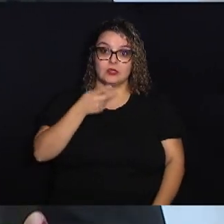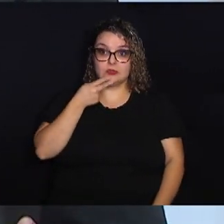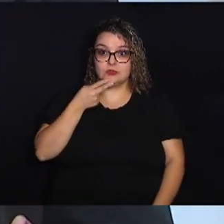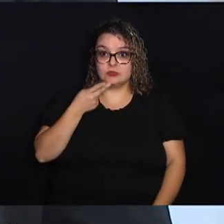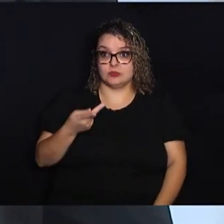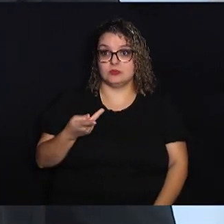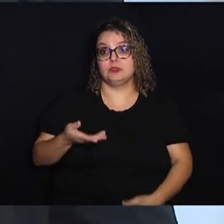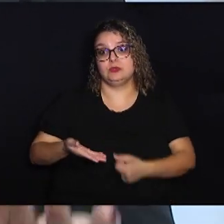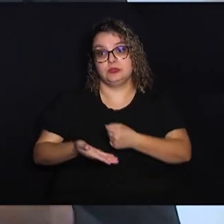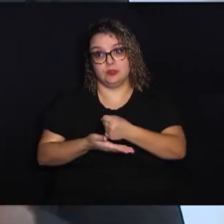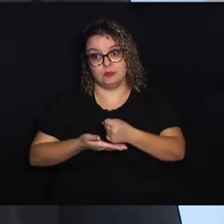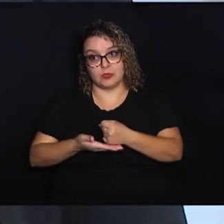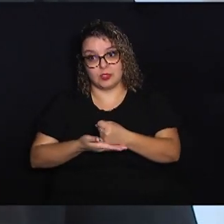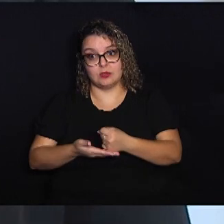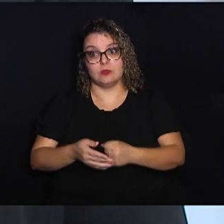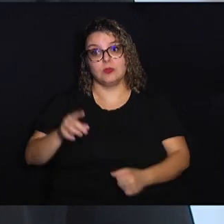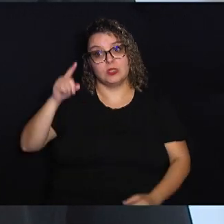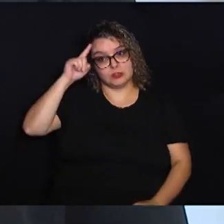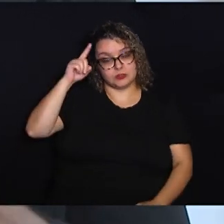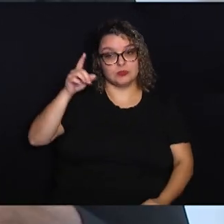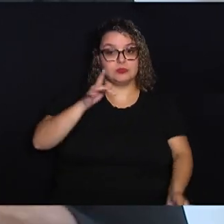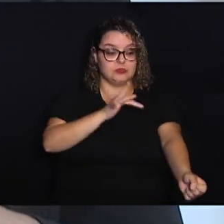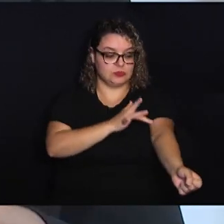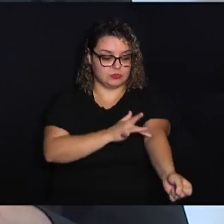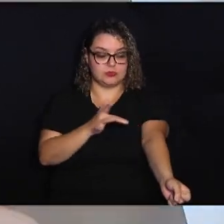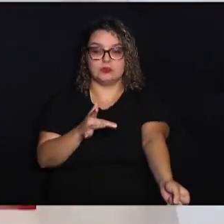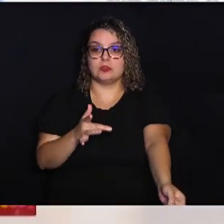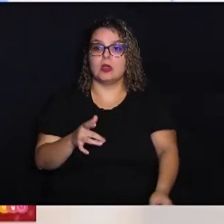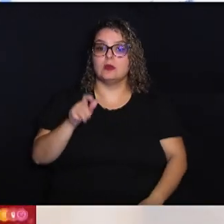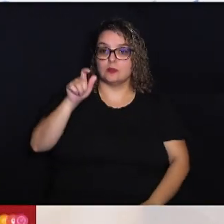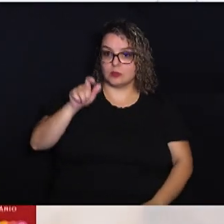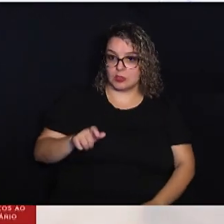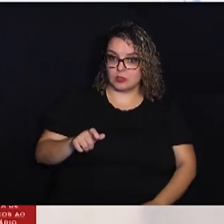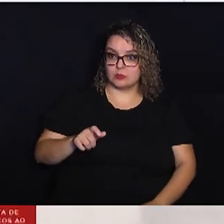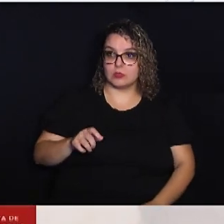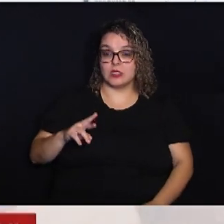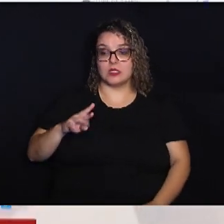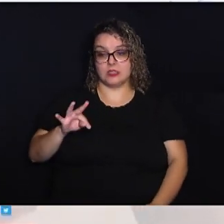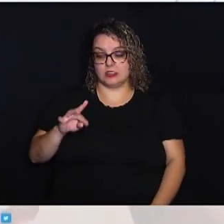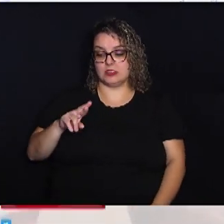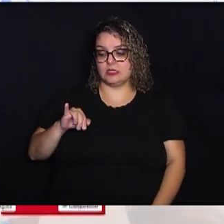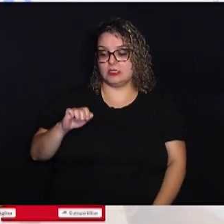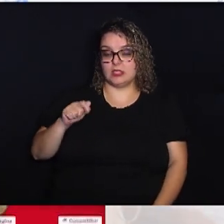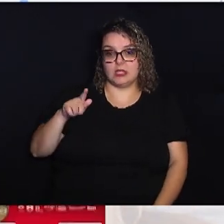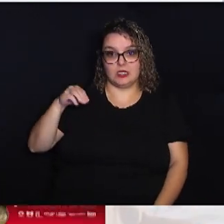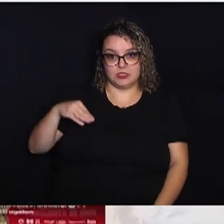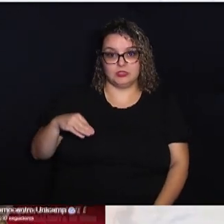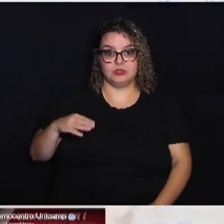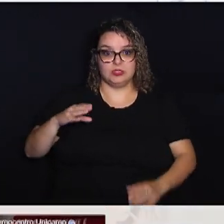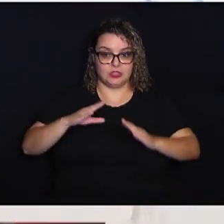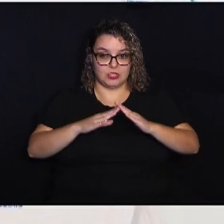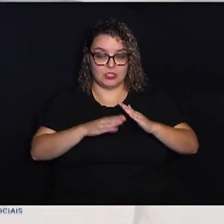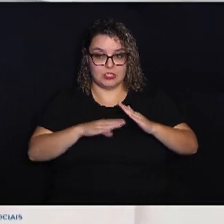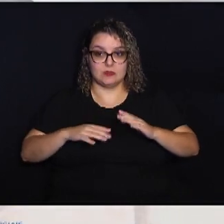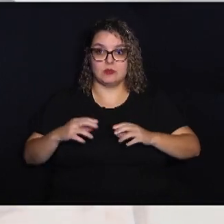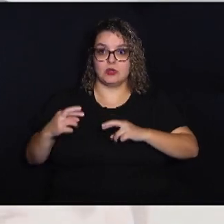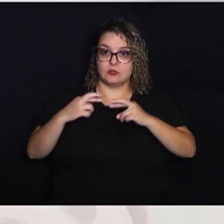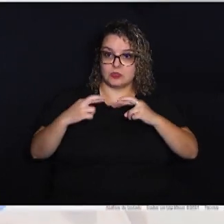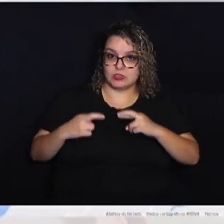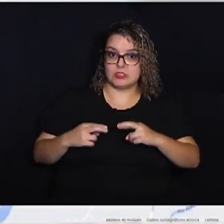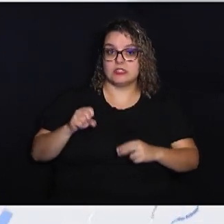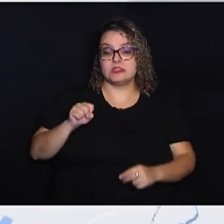condições básicas, mas no dia da doação, o doador ele passa pela triagem clínica, que é uma avaliação individual,